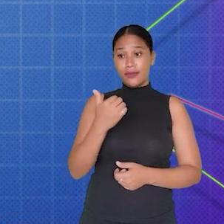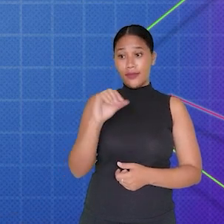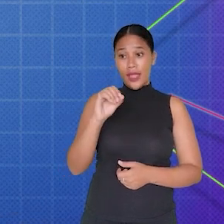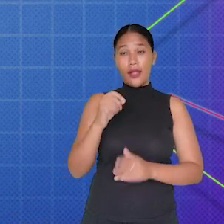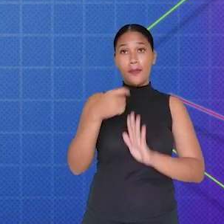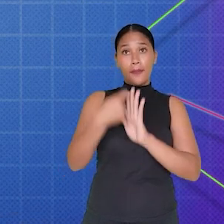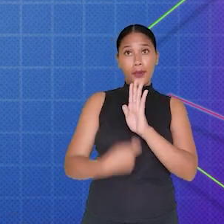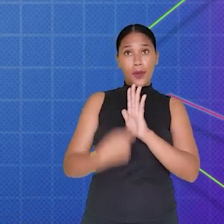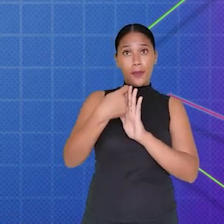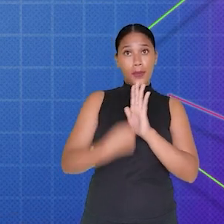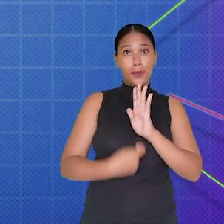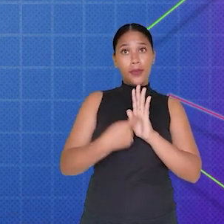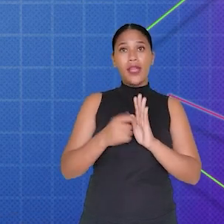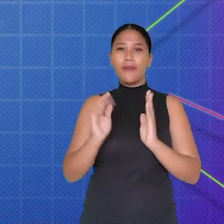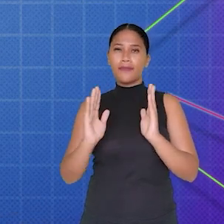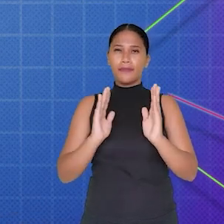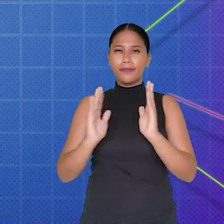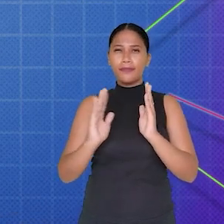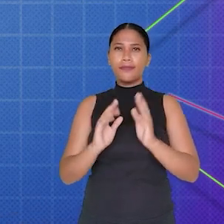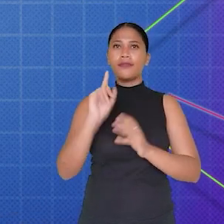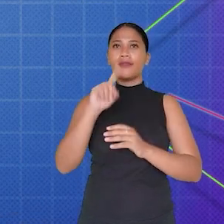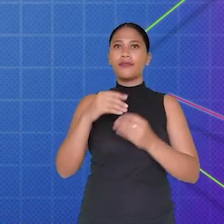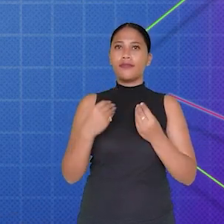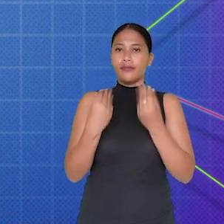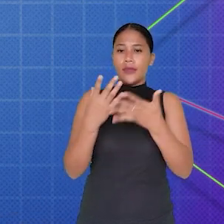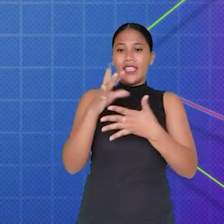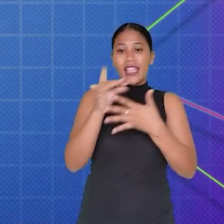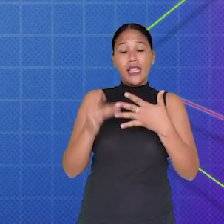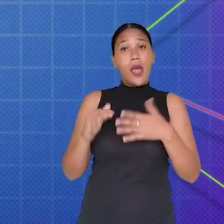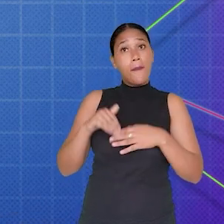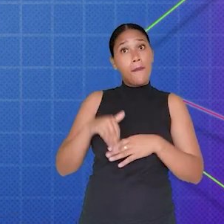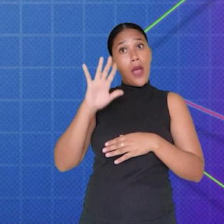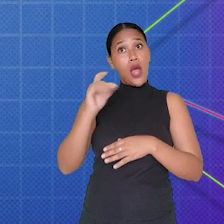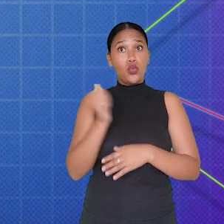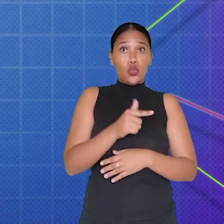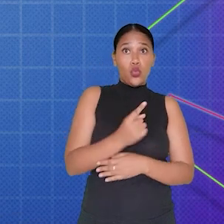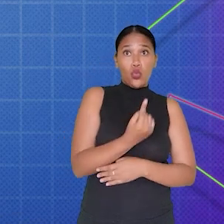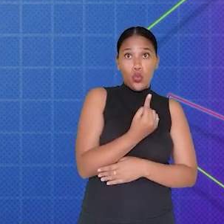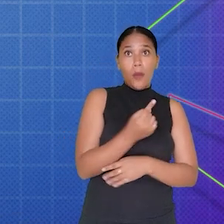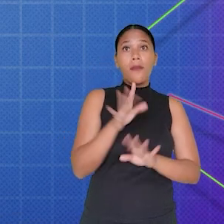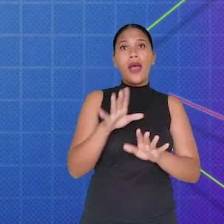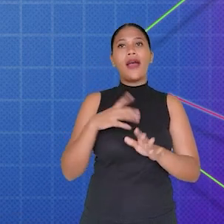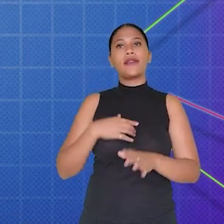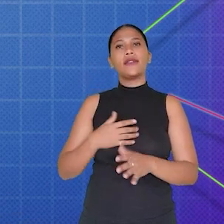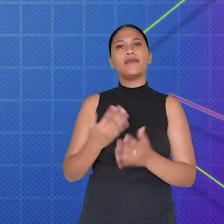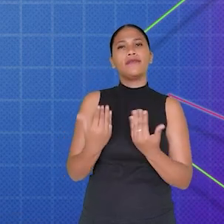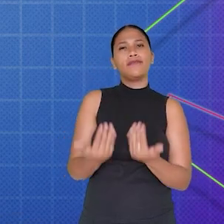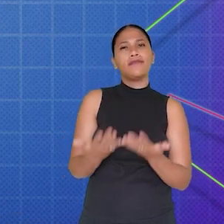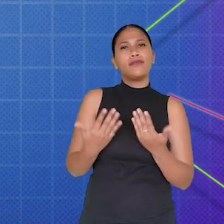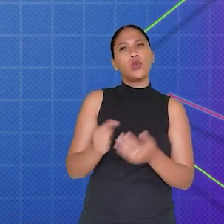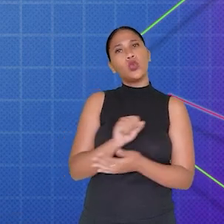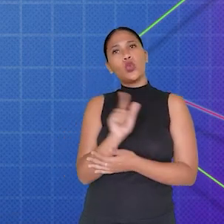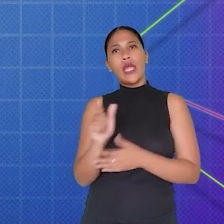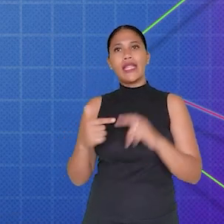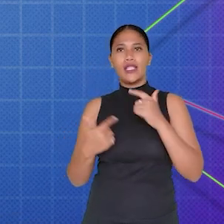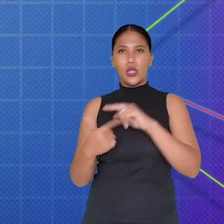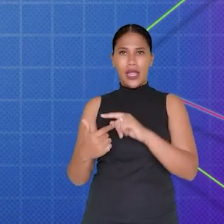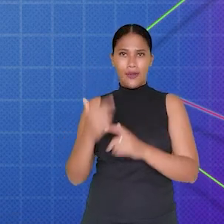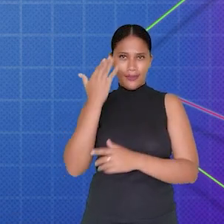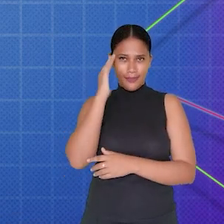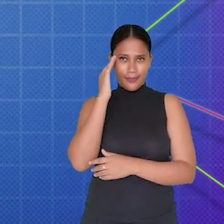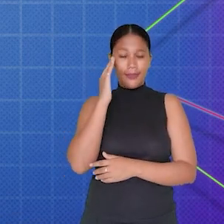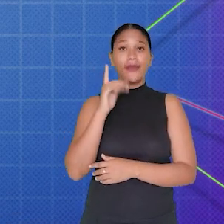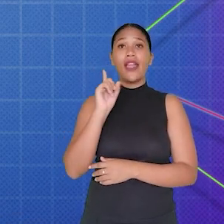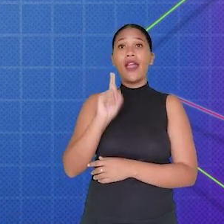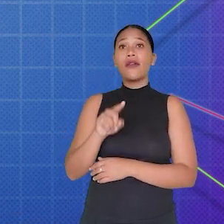Design Document de 10 páginas é um documento intermediário, que oferece um nível de detalhe maior que o One Page, mas ainda é conciso do que a